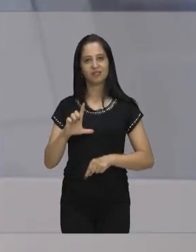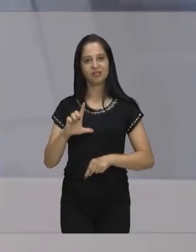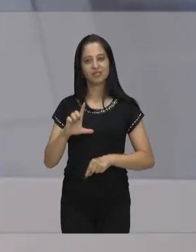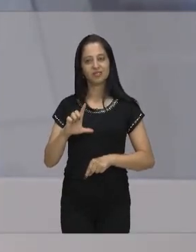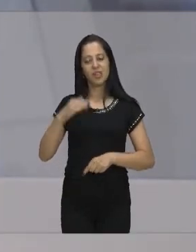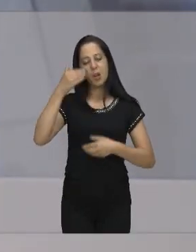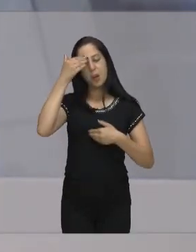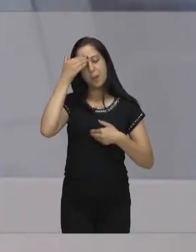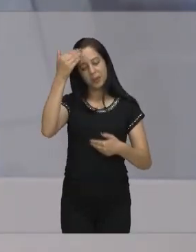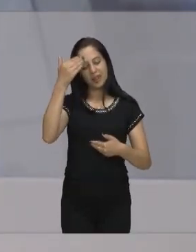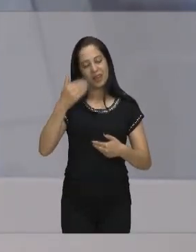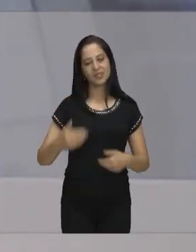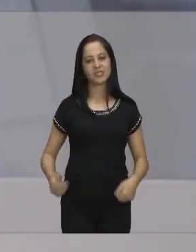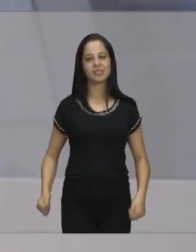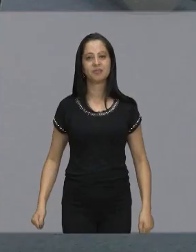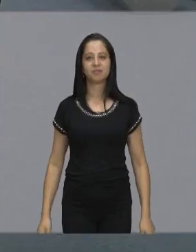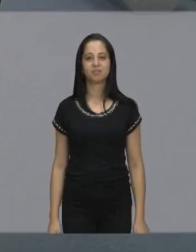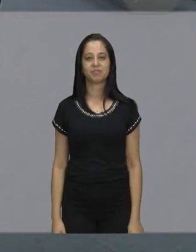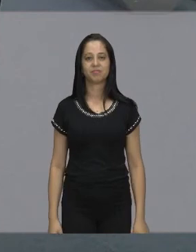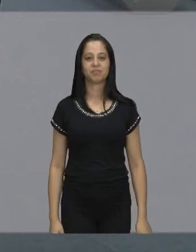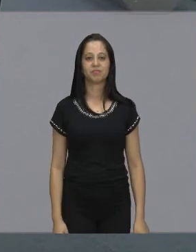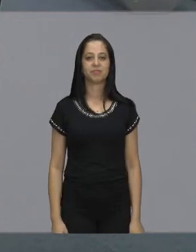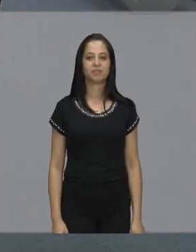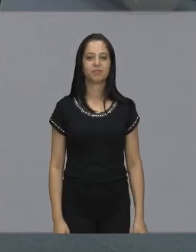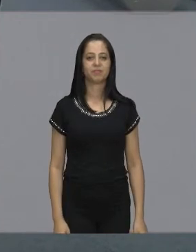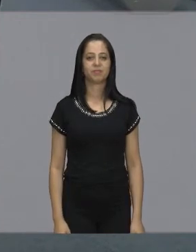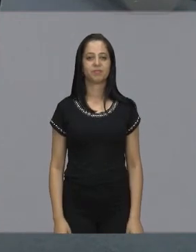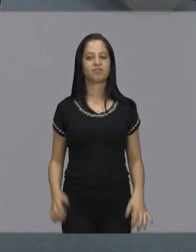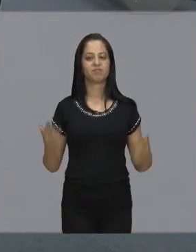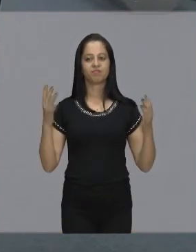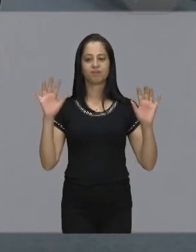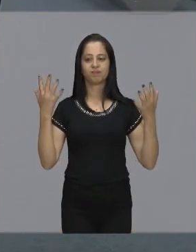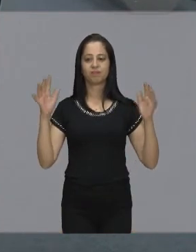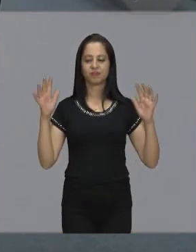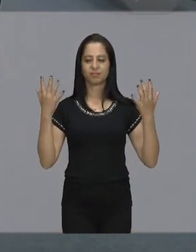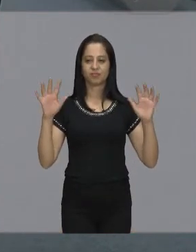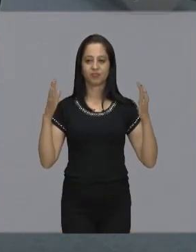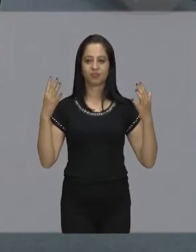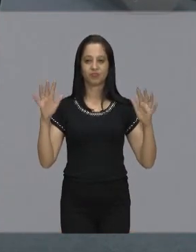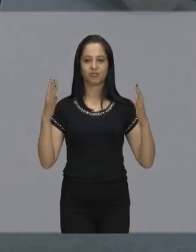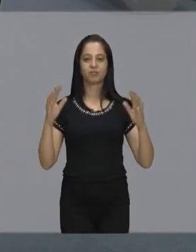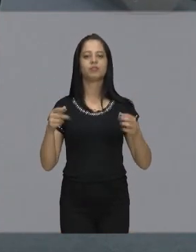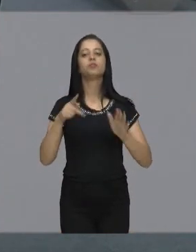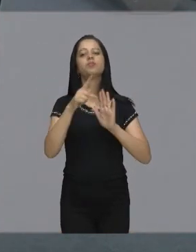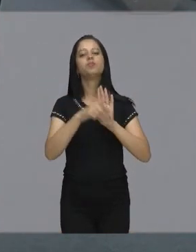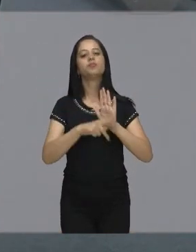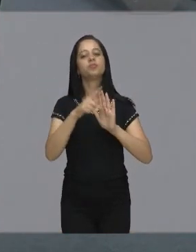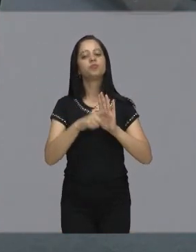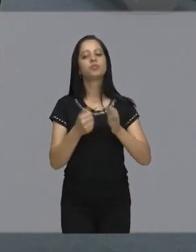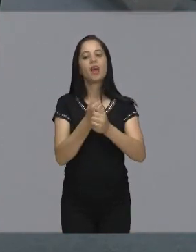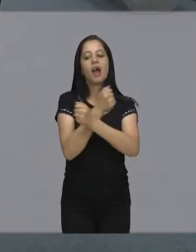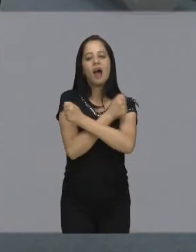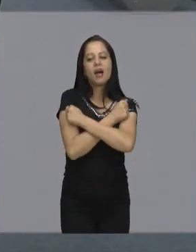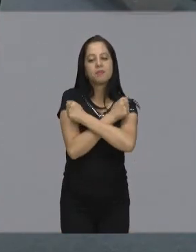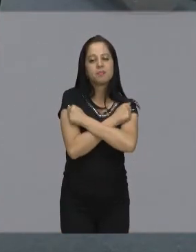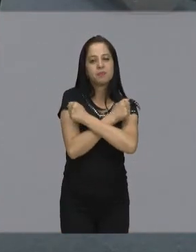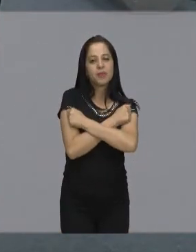senhores e senhoras vereadoras. Parabéns, Walter, pelo projeto, e um abraço a